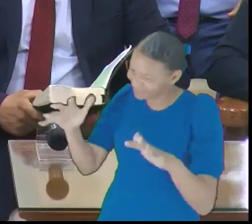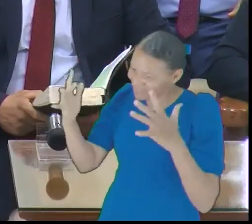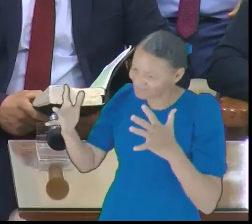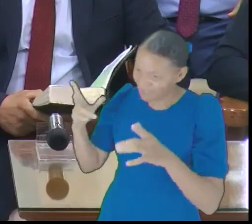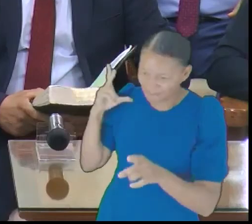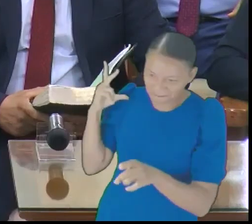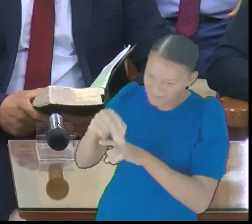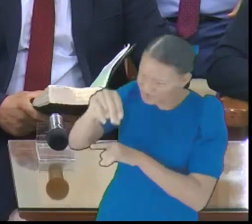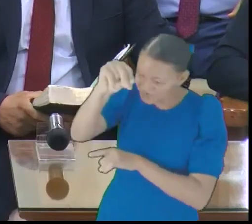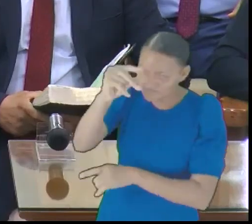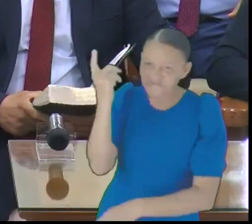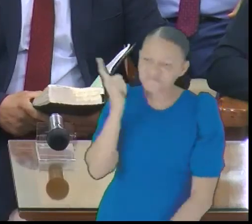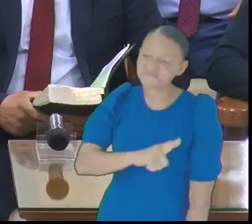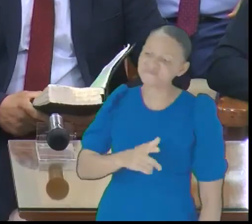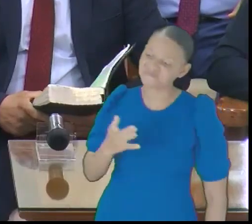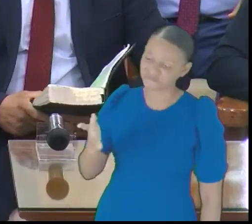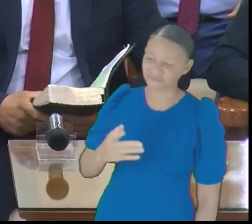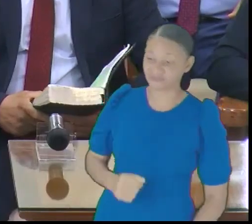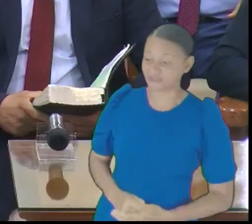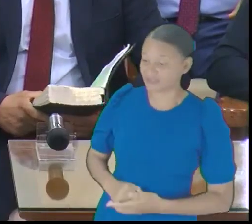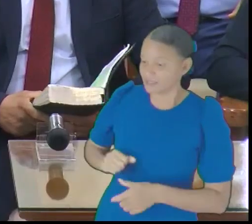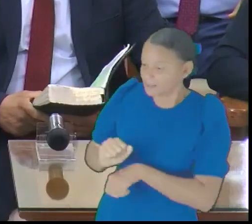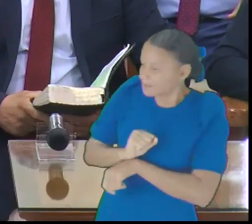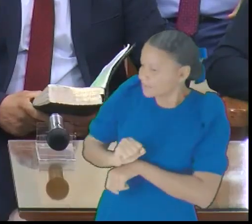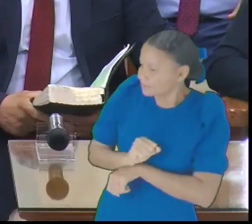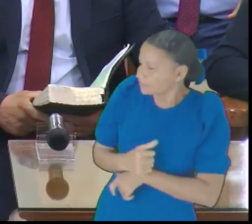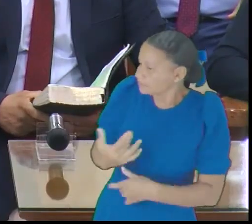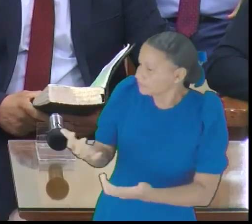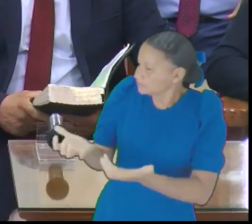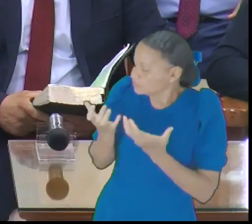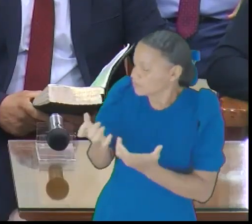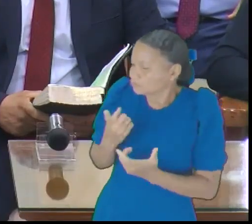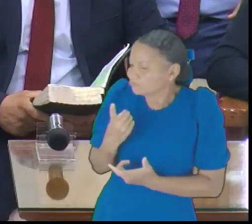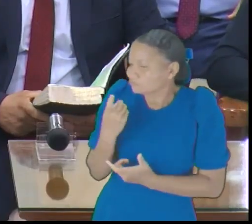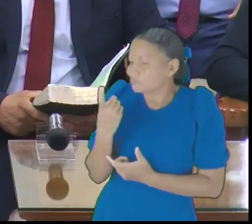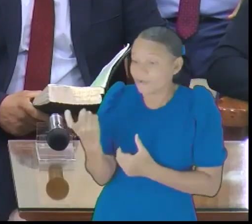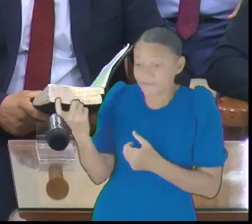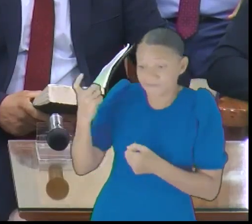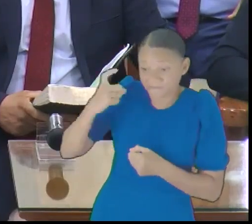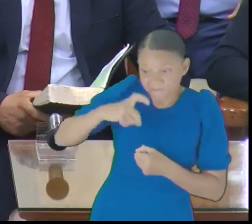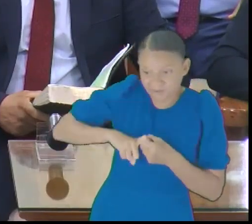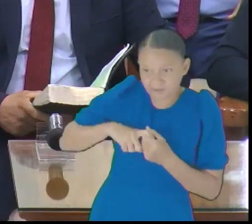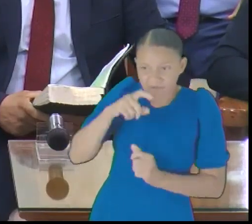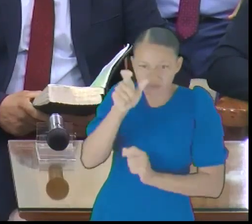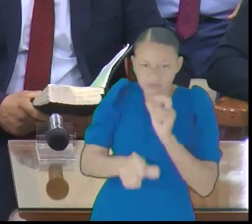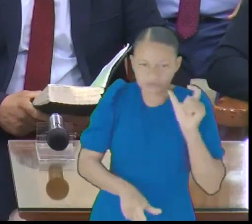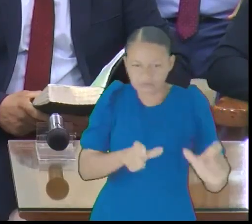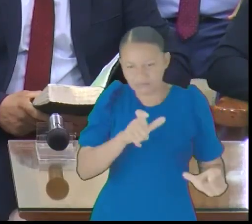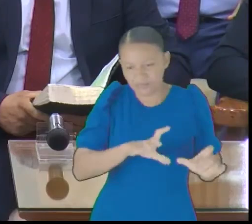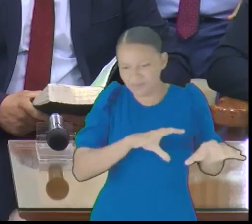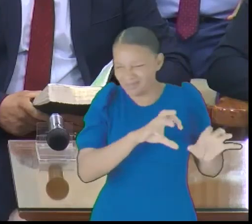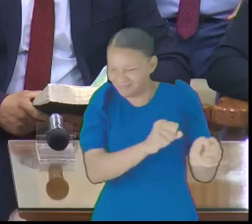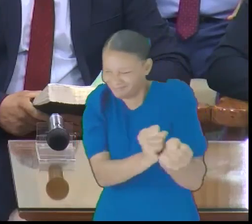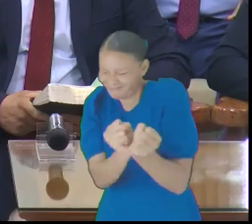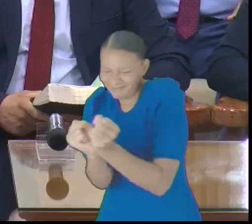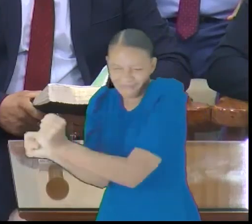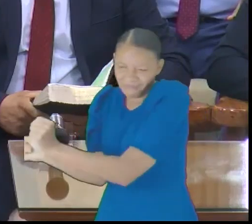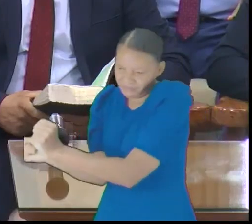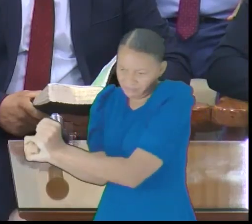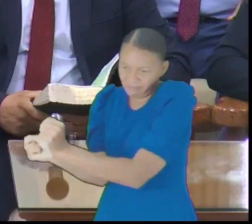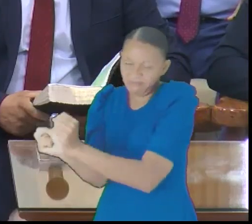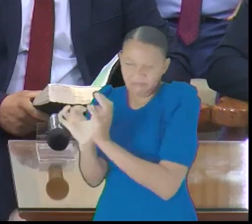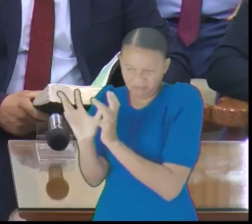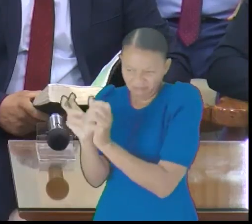diz: Abraão, tudo que eu quero de você é que você me devolva os homens que foram levados